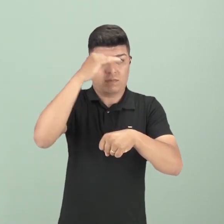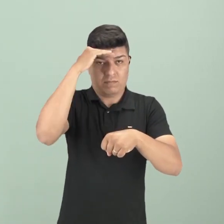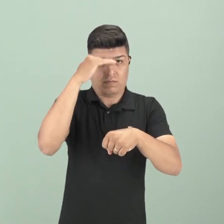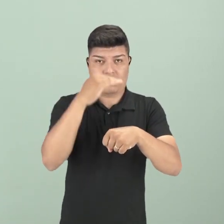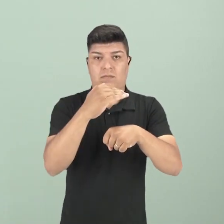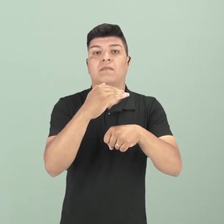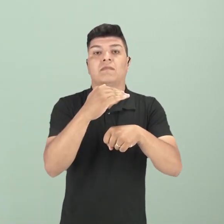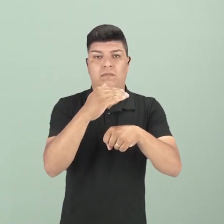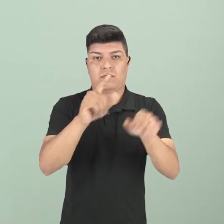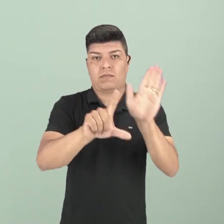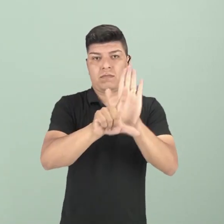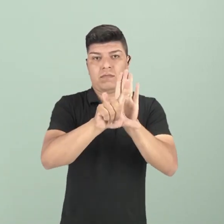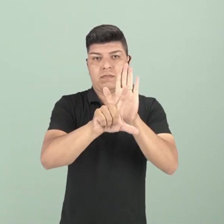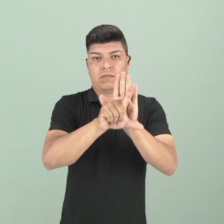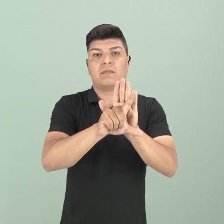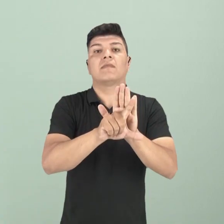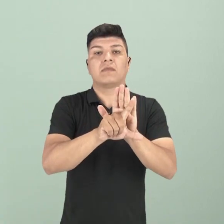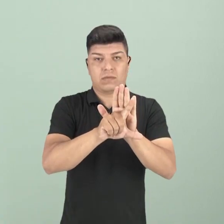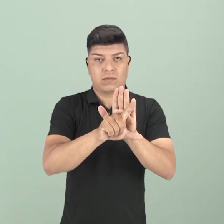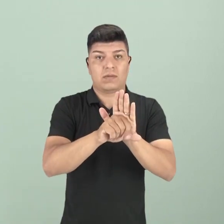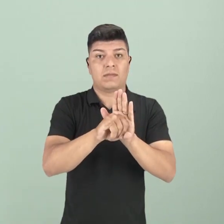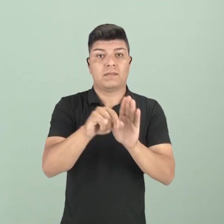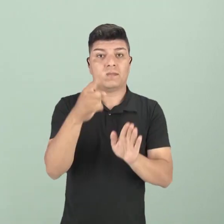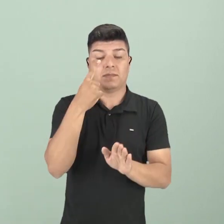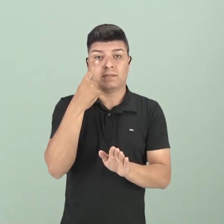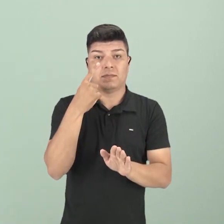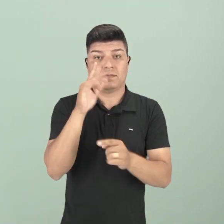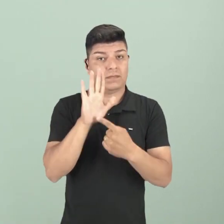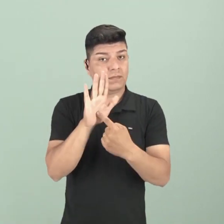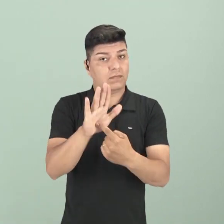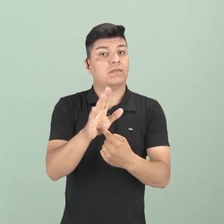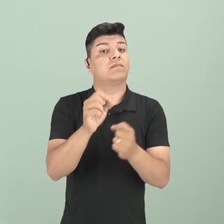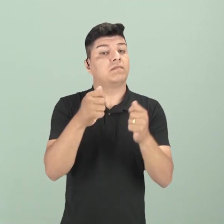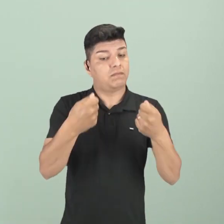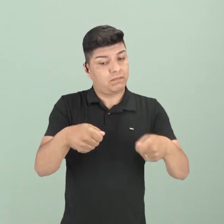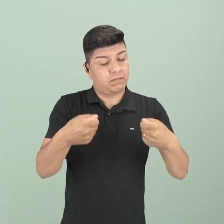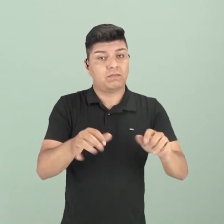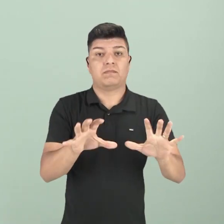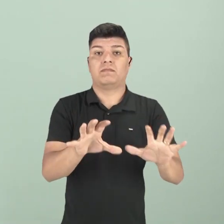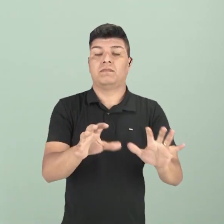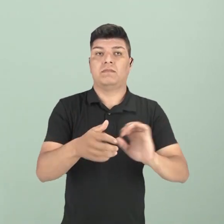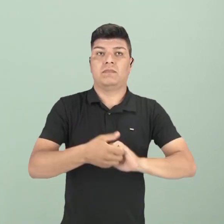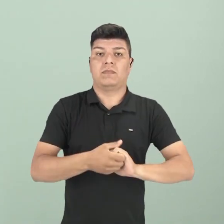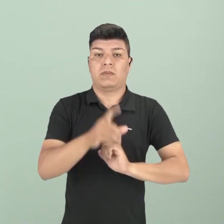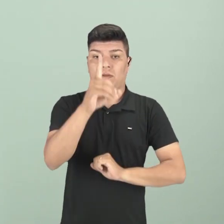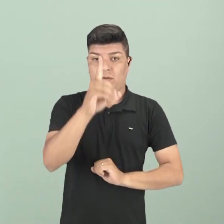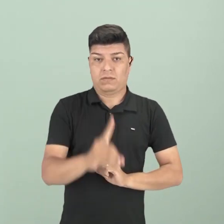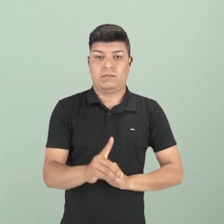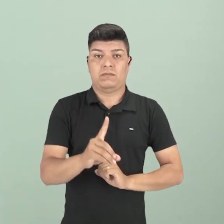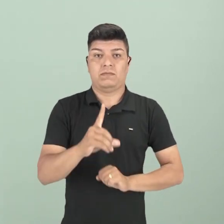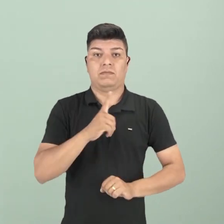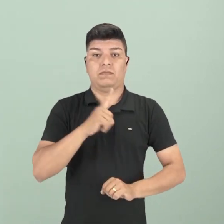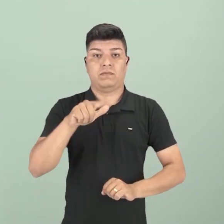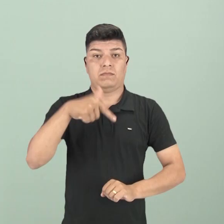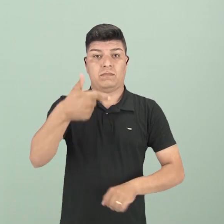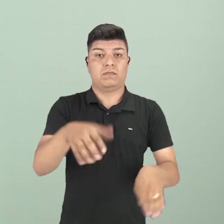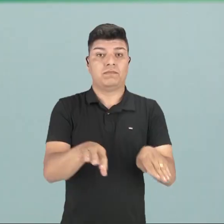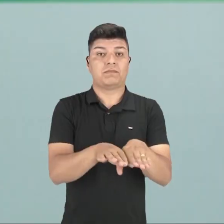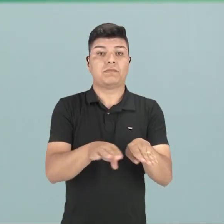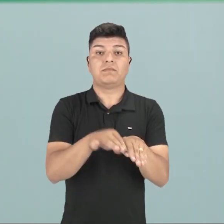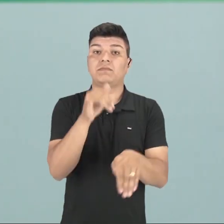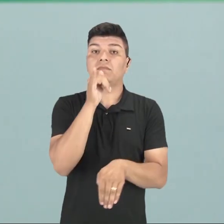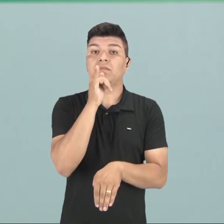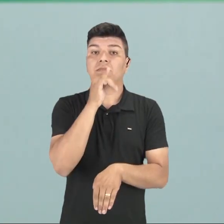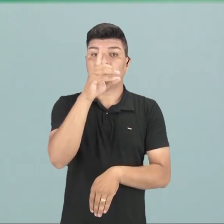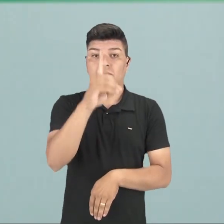está atendendo a lei. E se ela prevê assim, é porque deve ser assim. Ali naqueles direitos também entram outros, como, por exemplo,